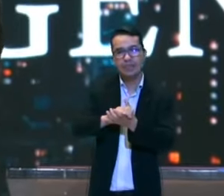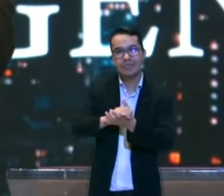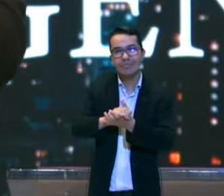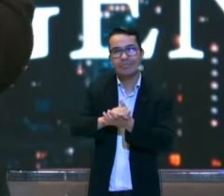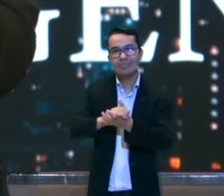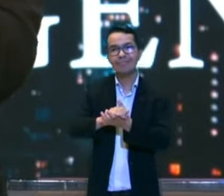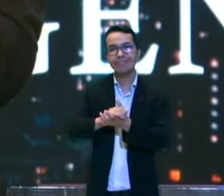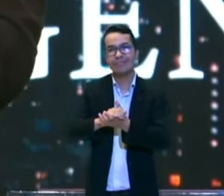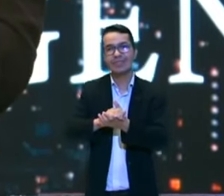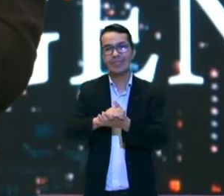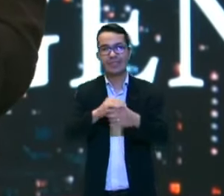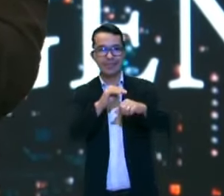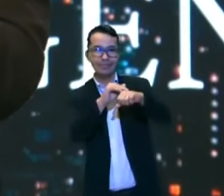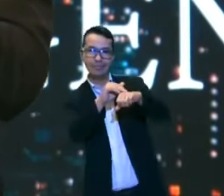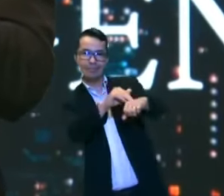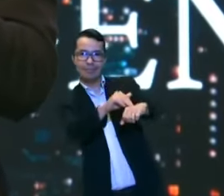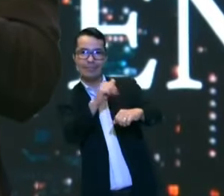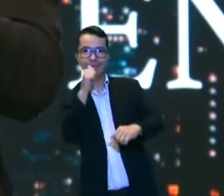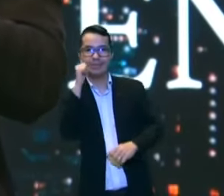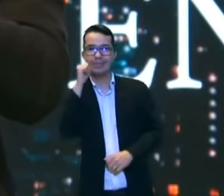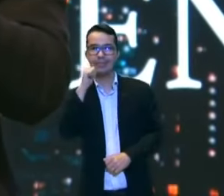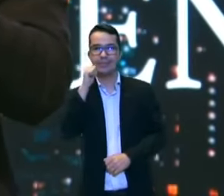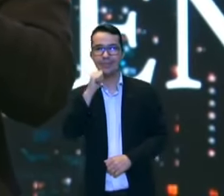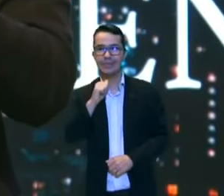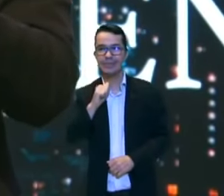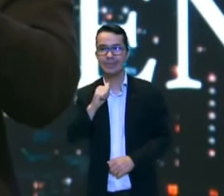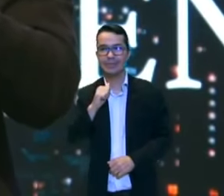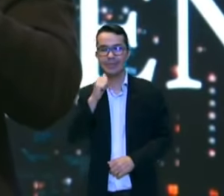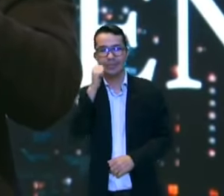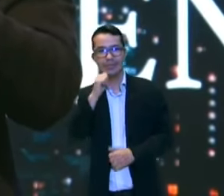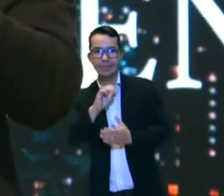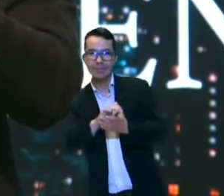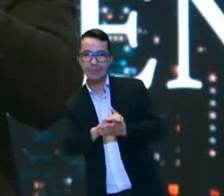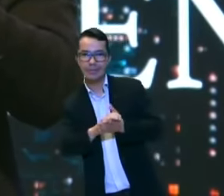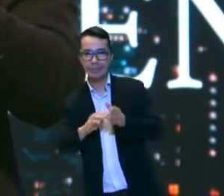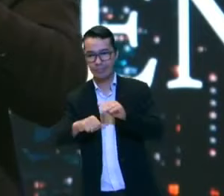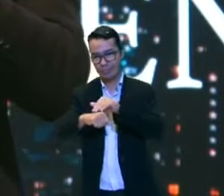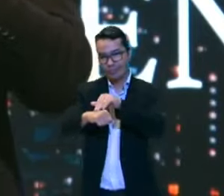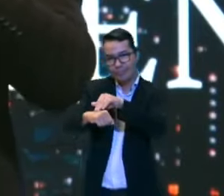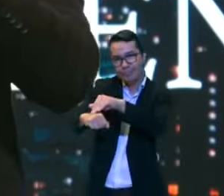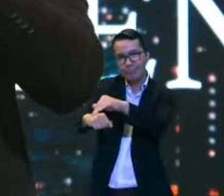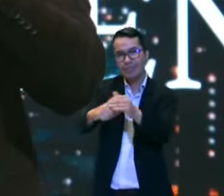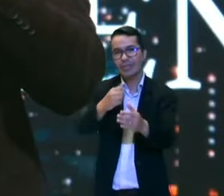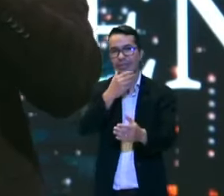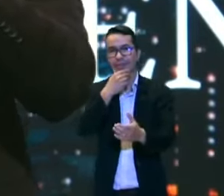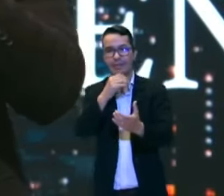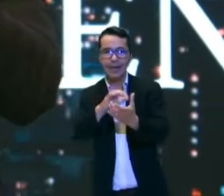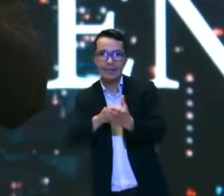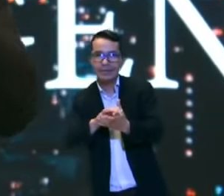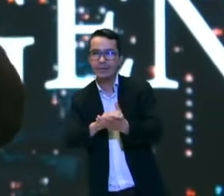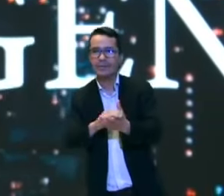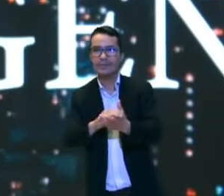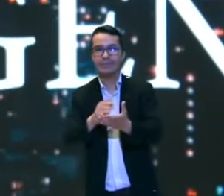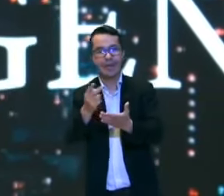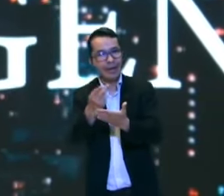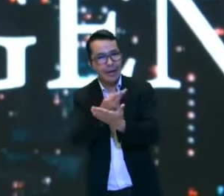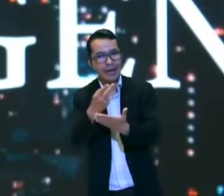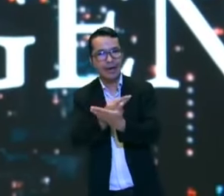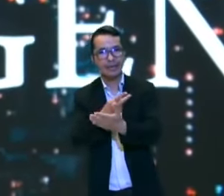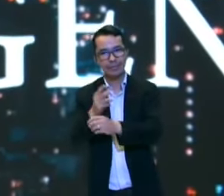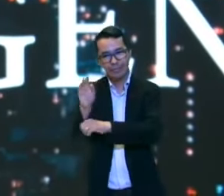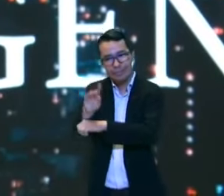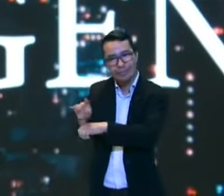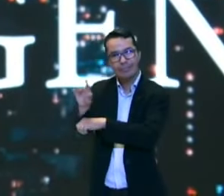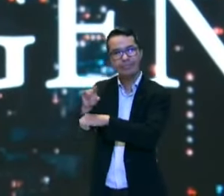Queridos, já era uma ideia pré-concebida na mente de Arão. No Egito existia uma festa, uma